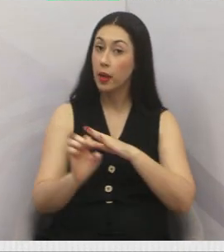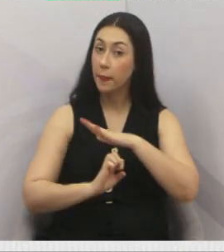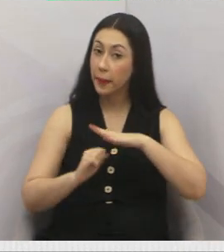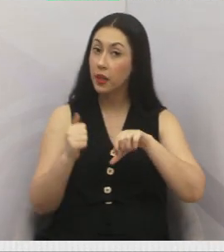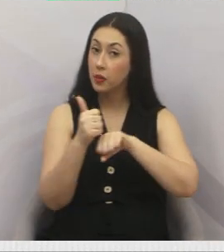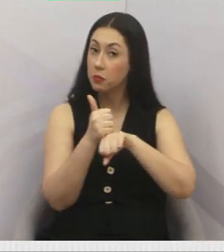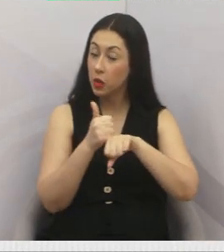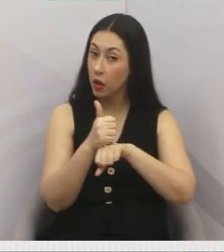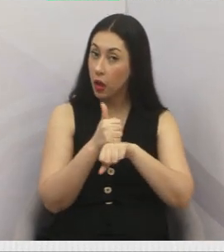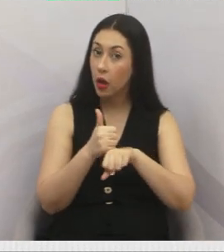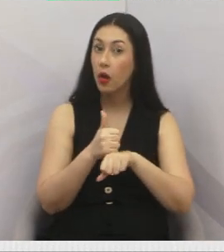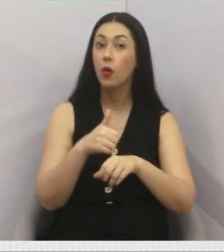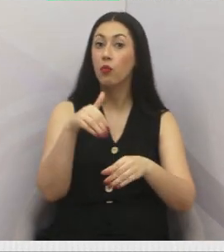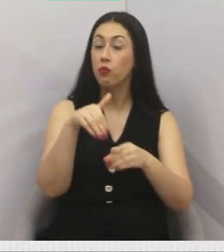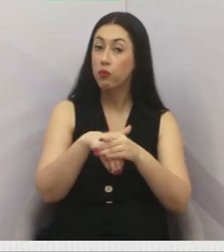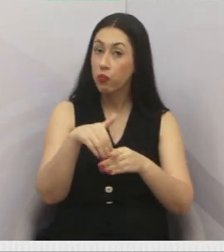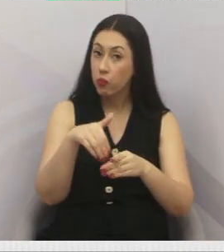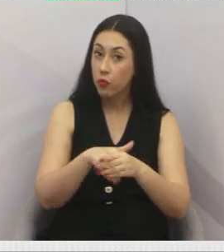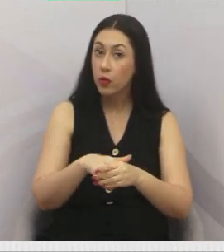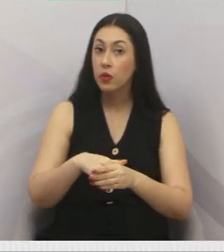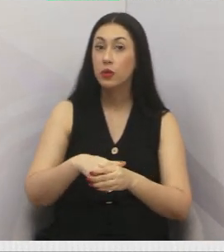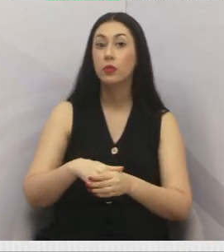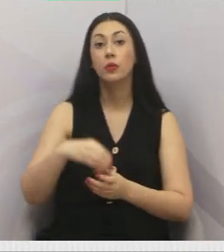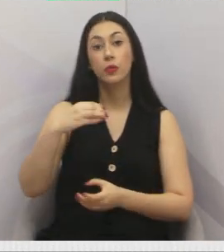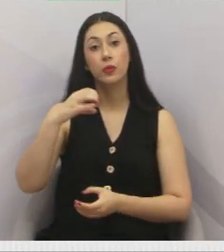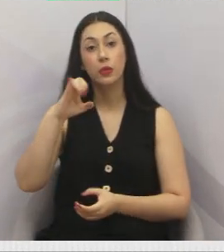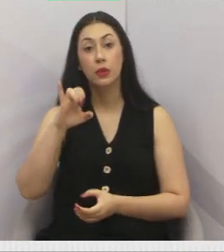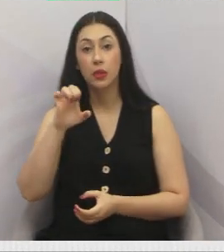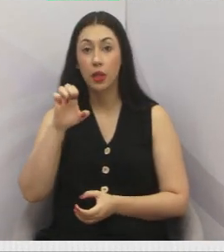empresas e entidades profissionais, um voto para CIESP.